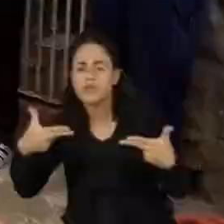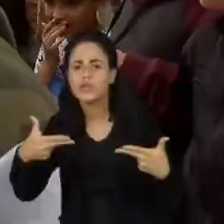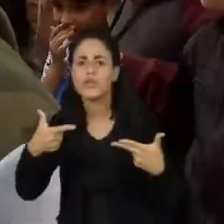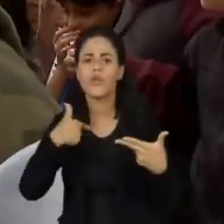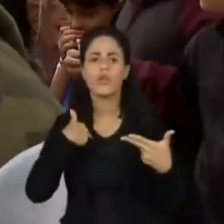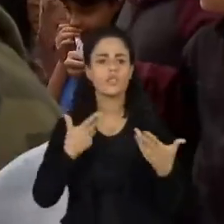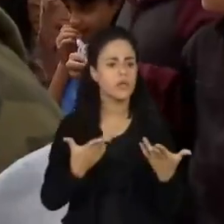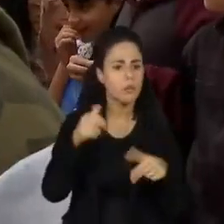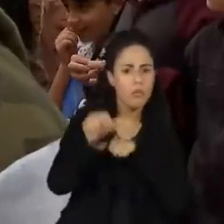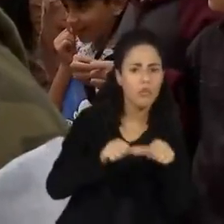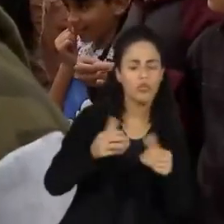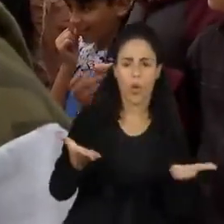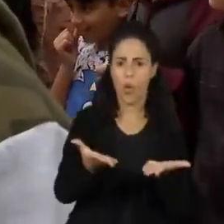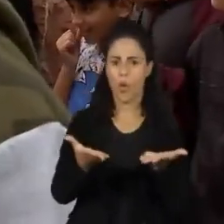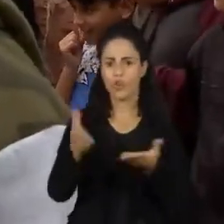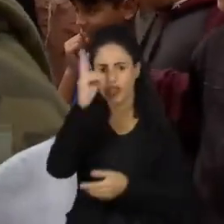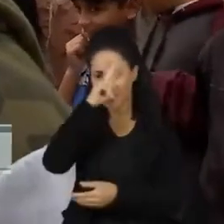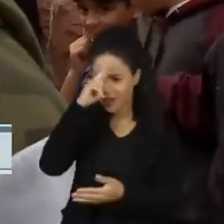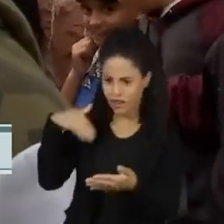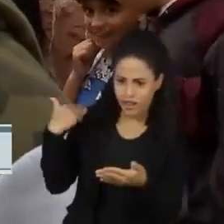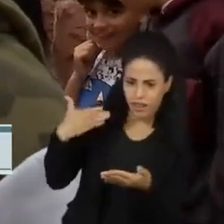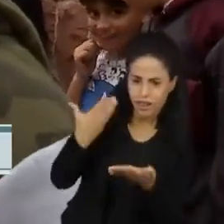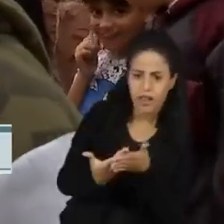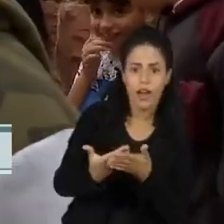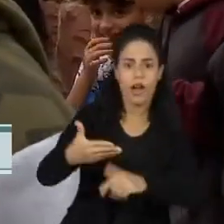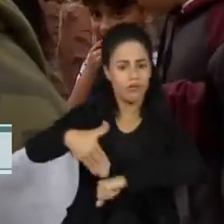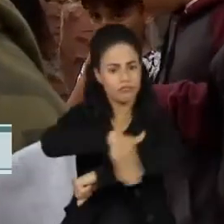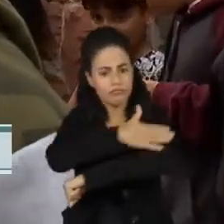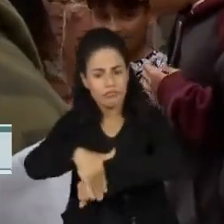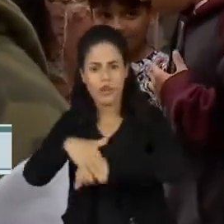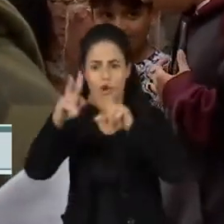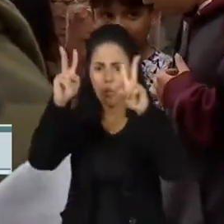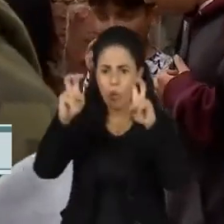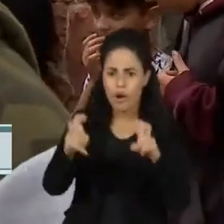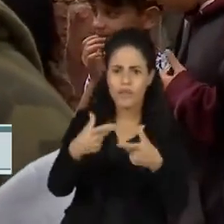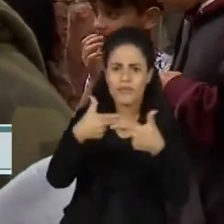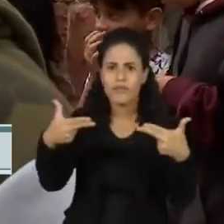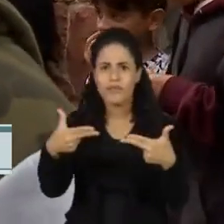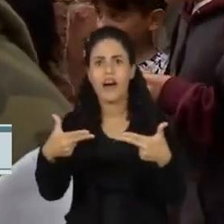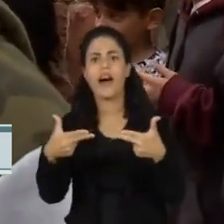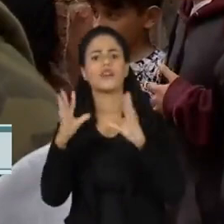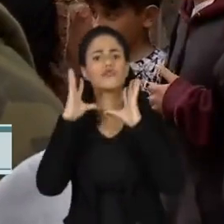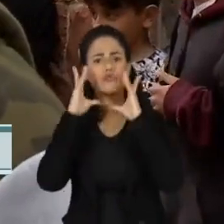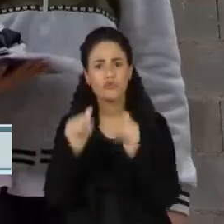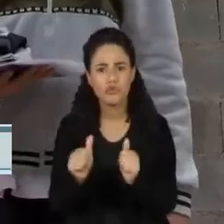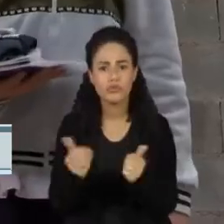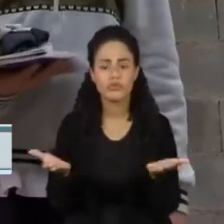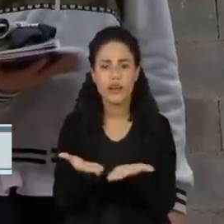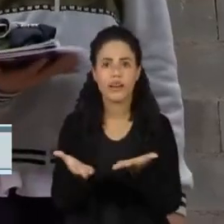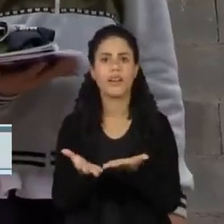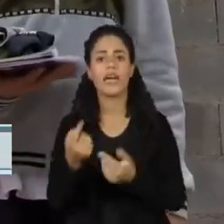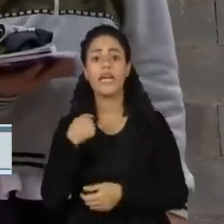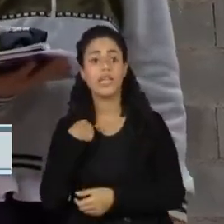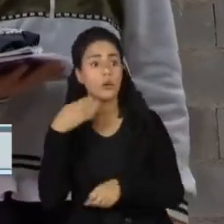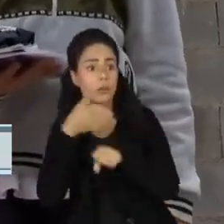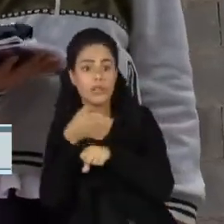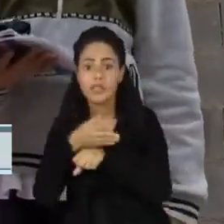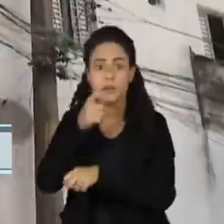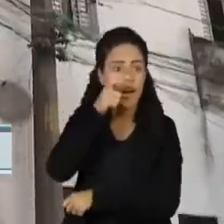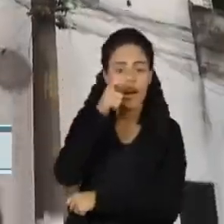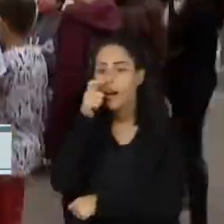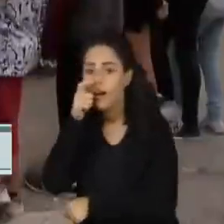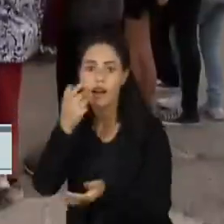outra coisa. Ele fala sobre as ruas, o Glicério daqui. Eu participo de